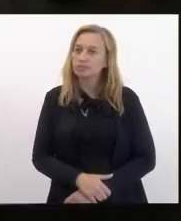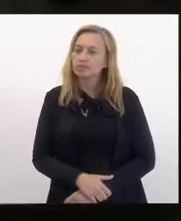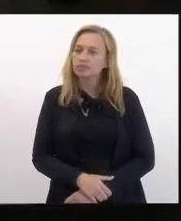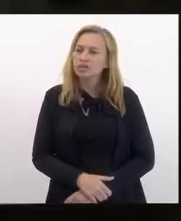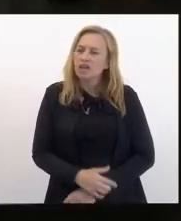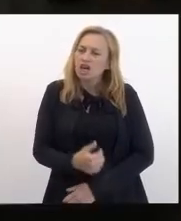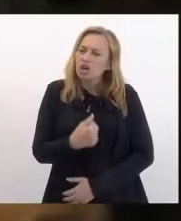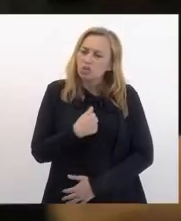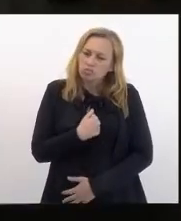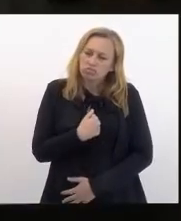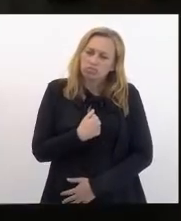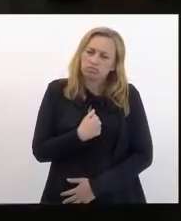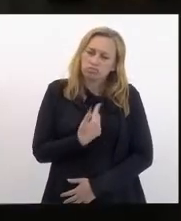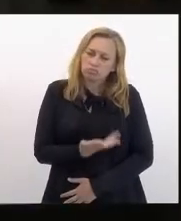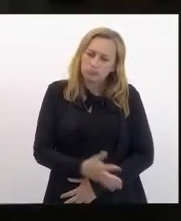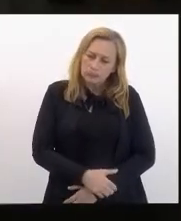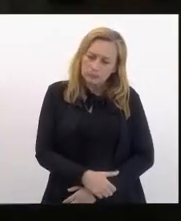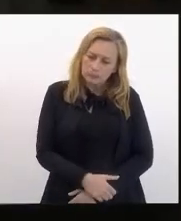eu